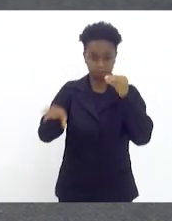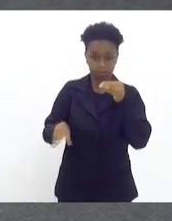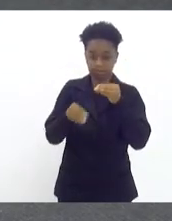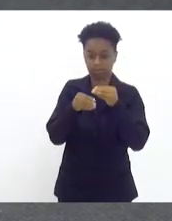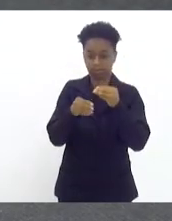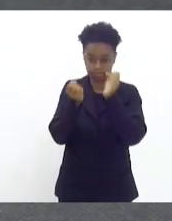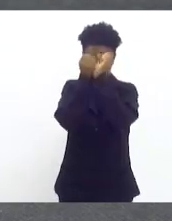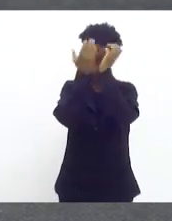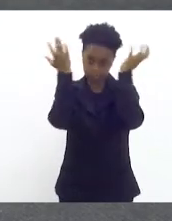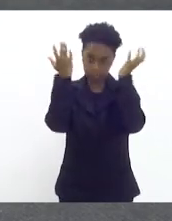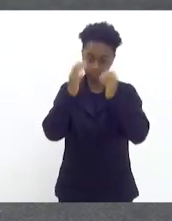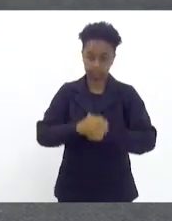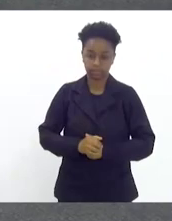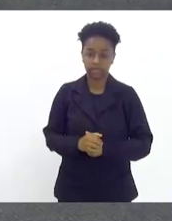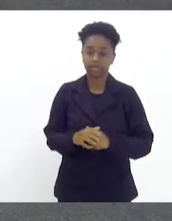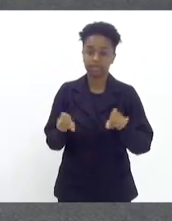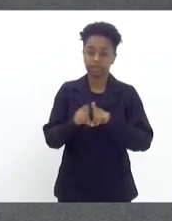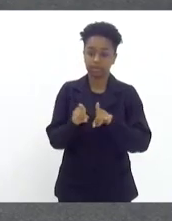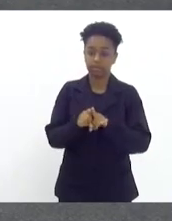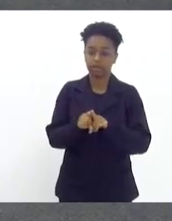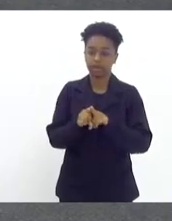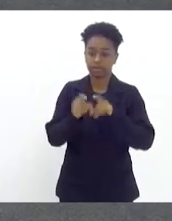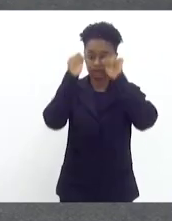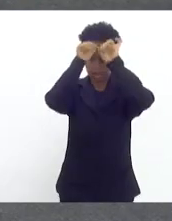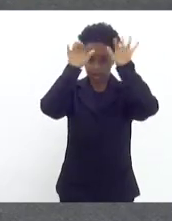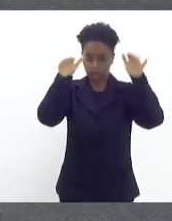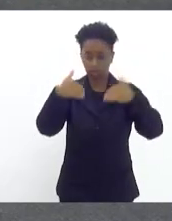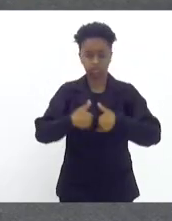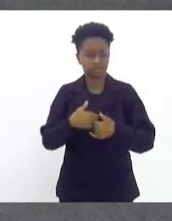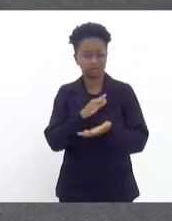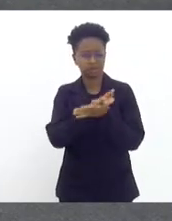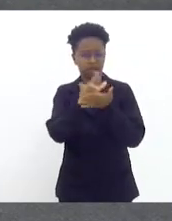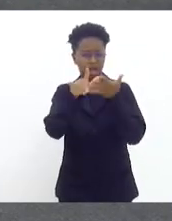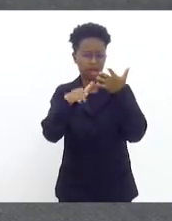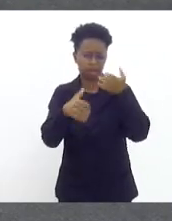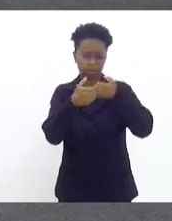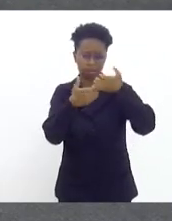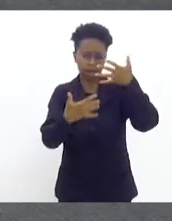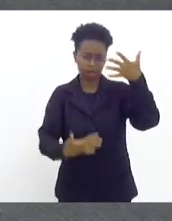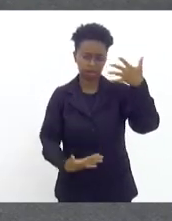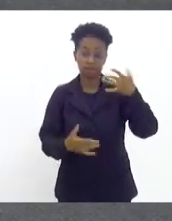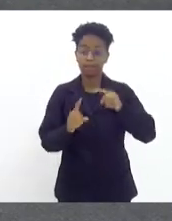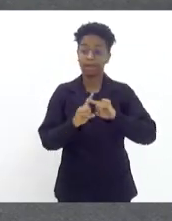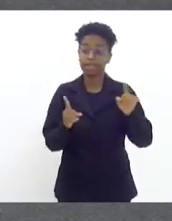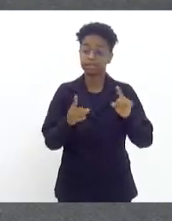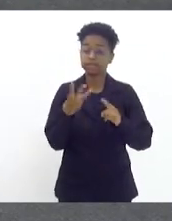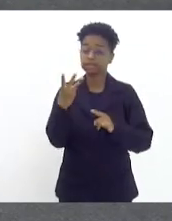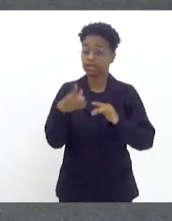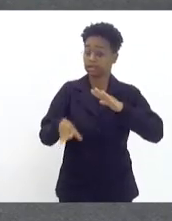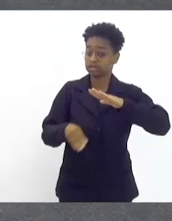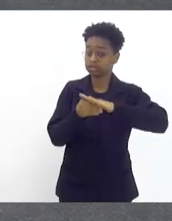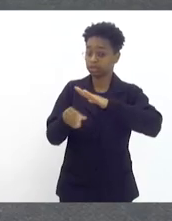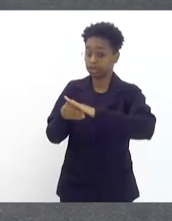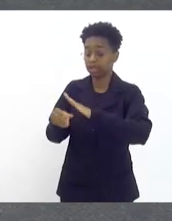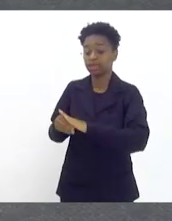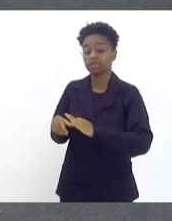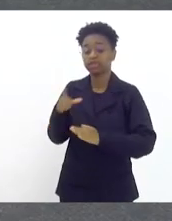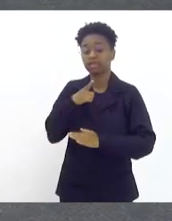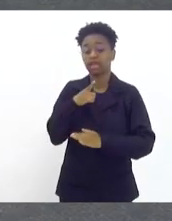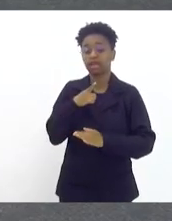TDAH transtorno e vai agora essas três emendas considero mais